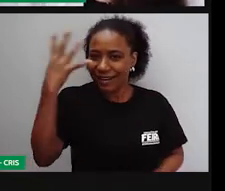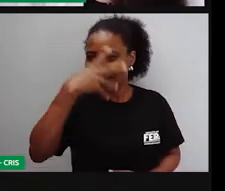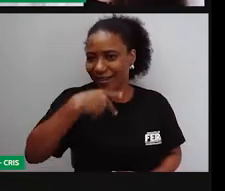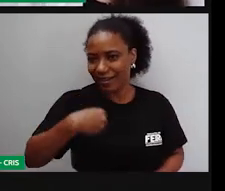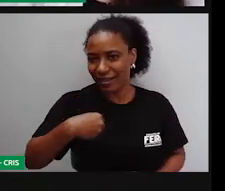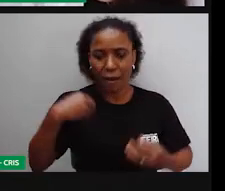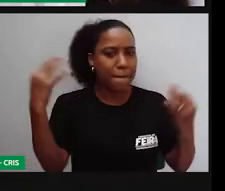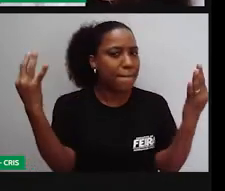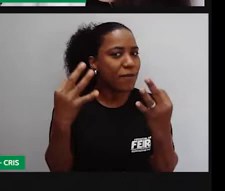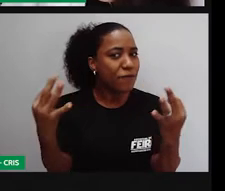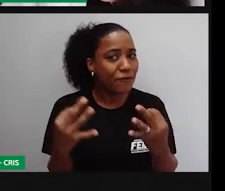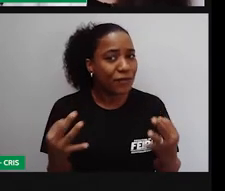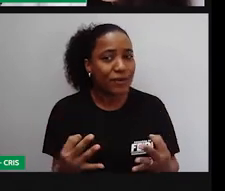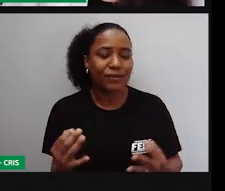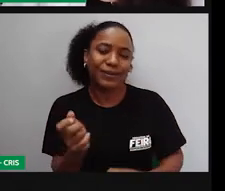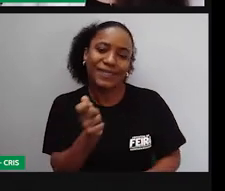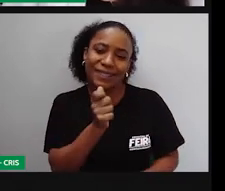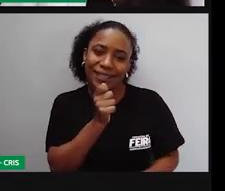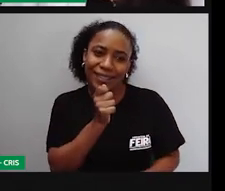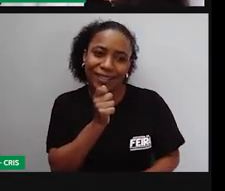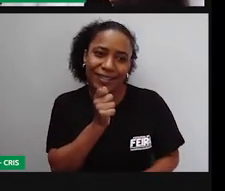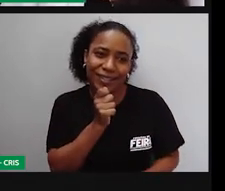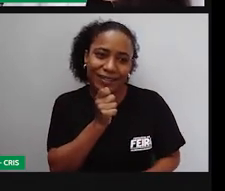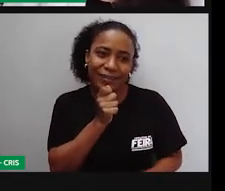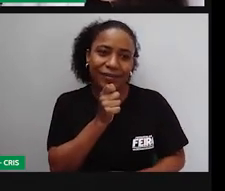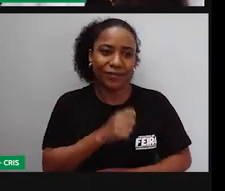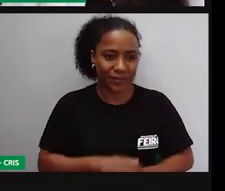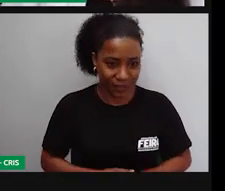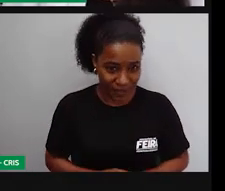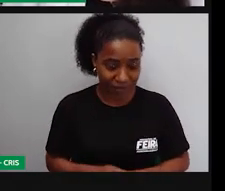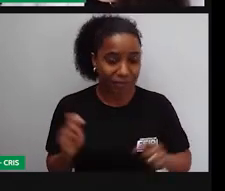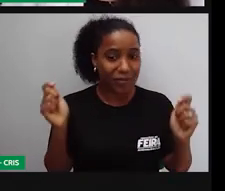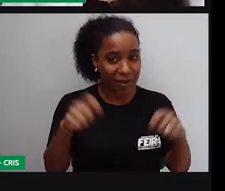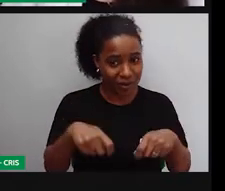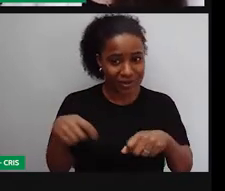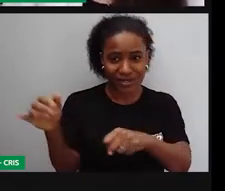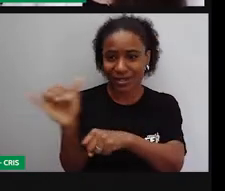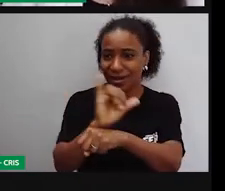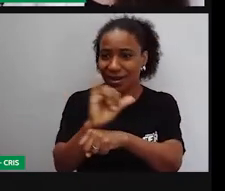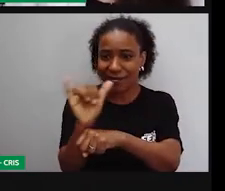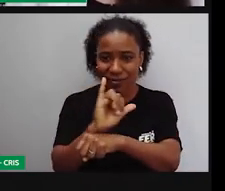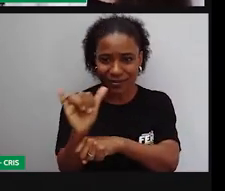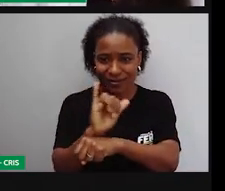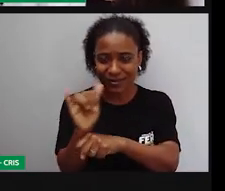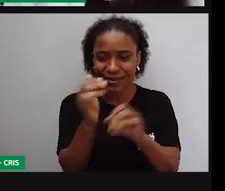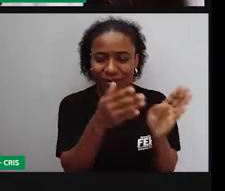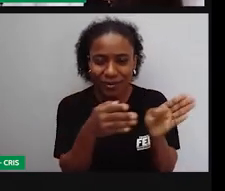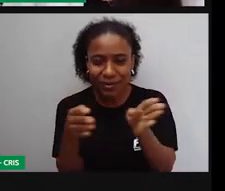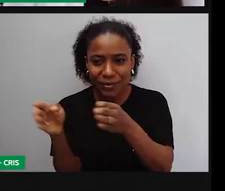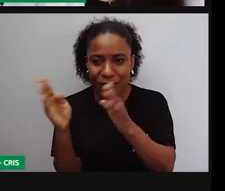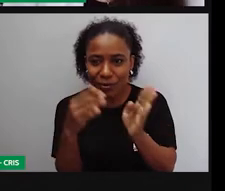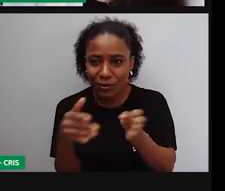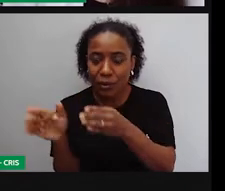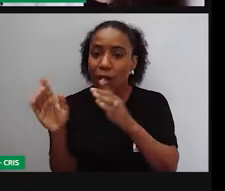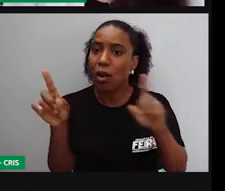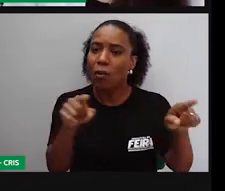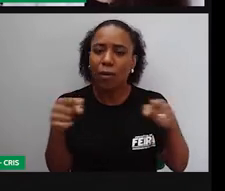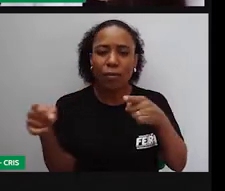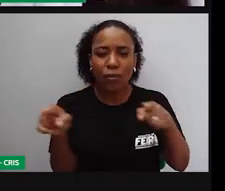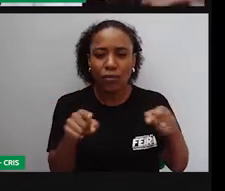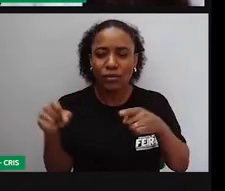Então, escutem depois, se vocês puderem, coloquem no YouTube essa música, o trecho dessa música, para vocês escutarem como ela é